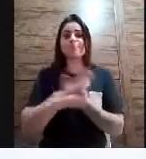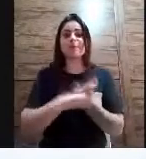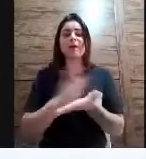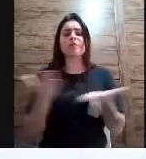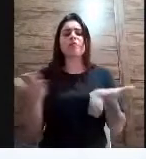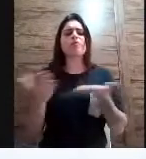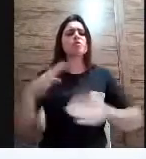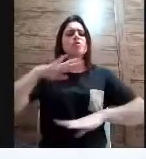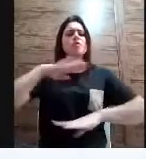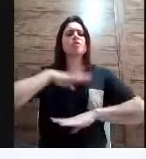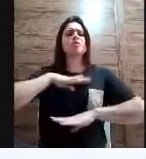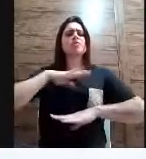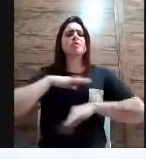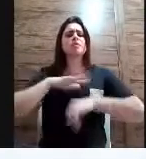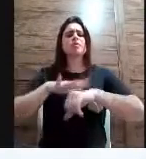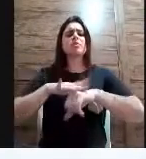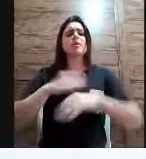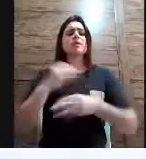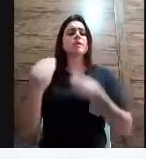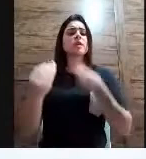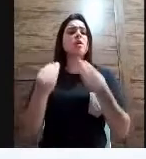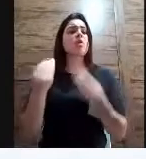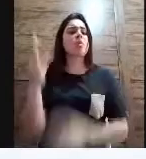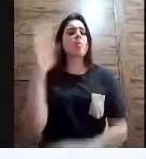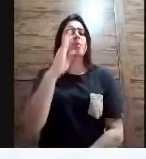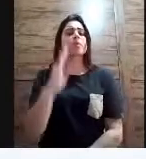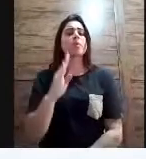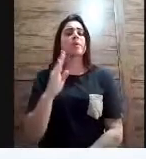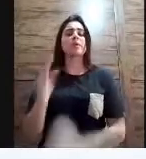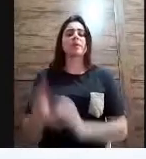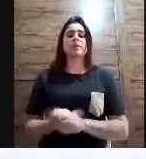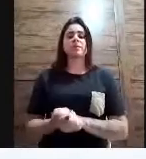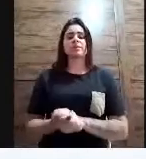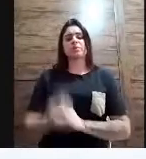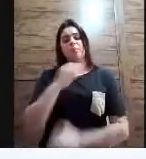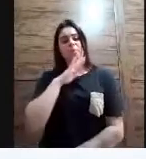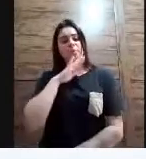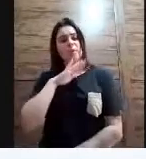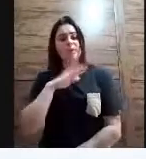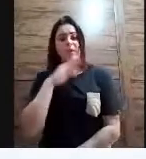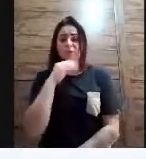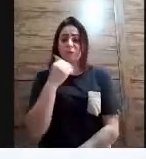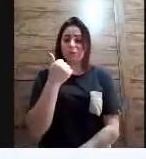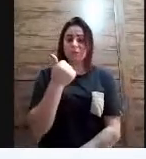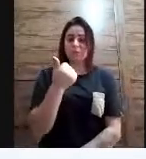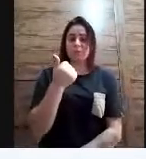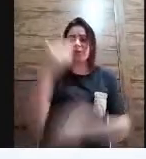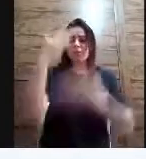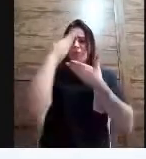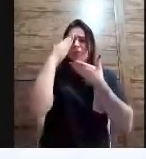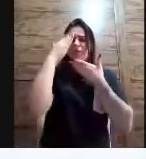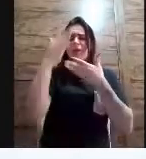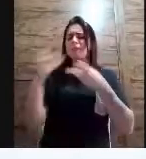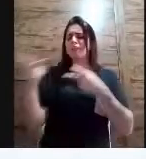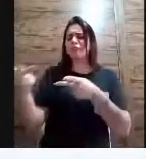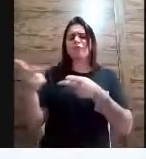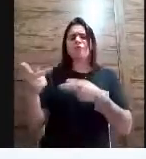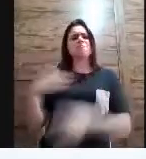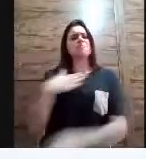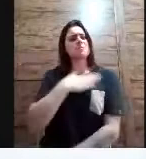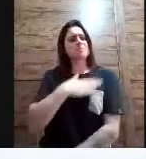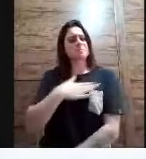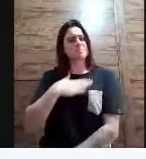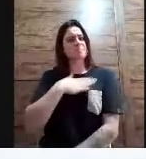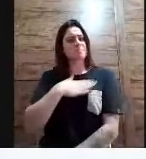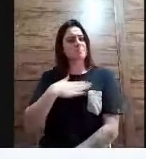hoje. Doutora, boa tarde. Que bom que Boa tarde, obrigada pelo convite. Imagina,